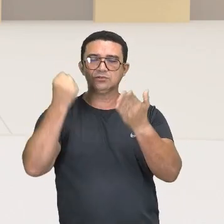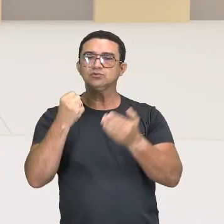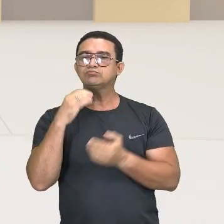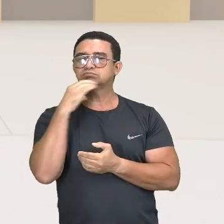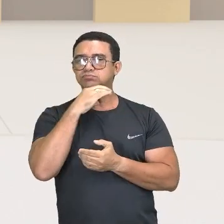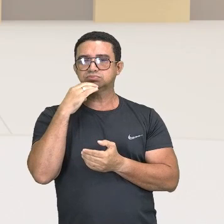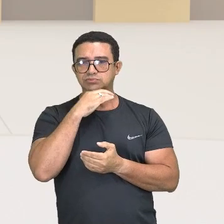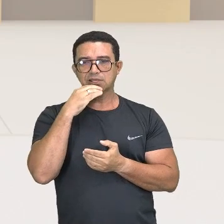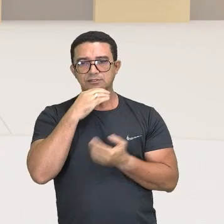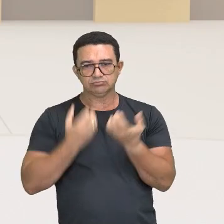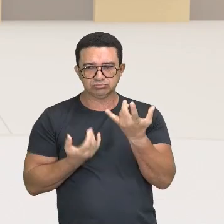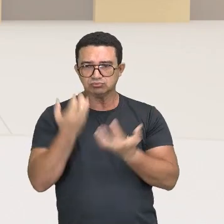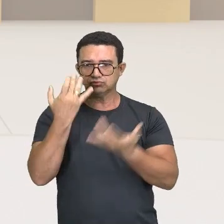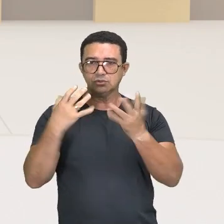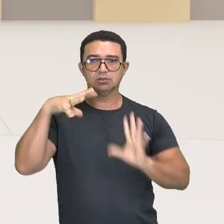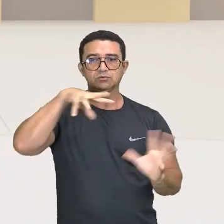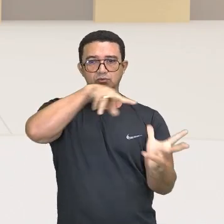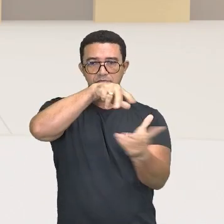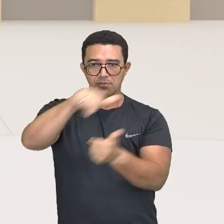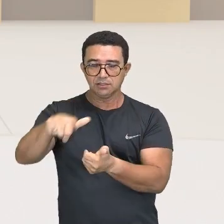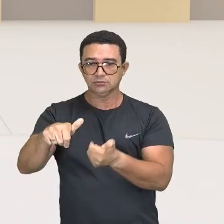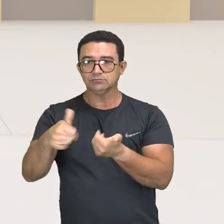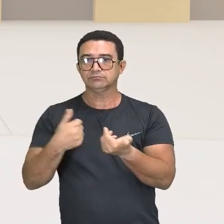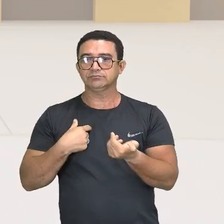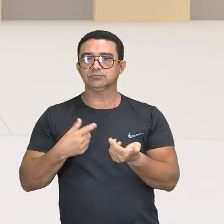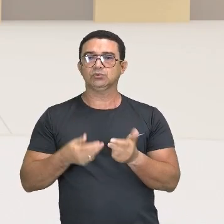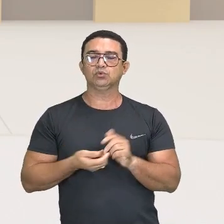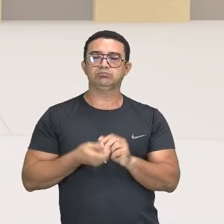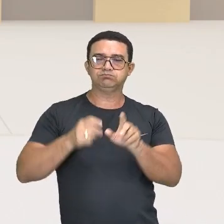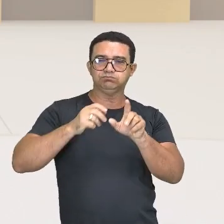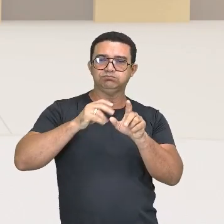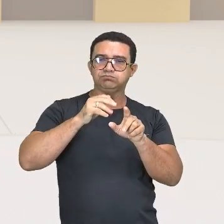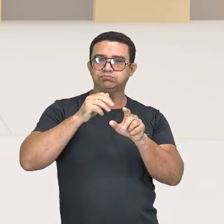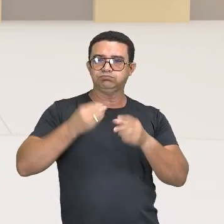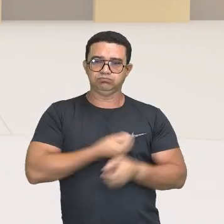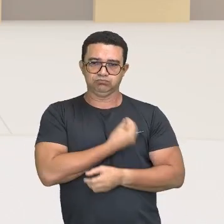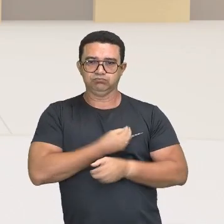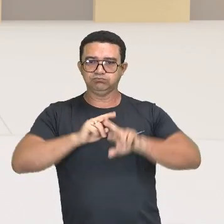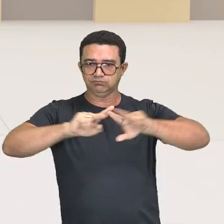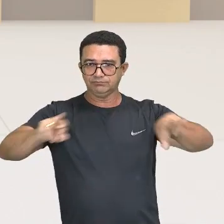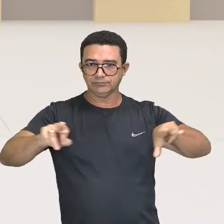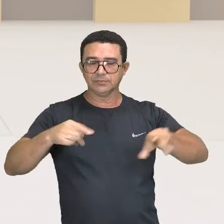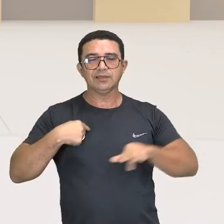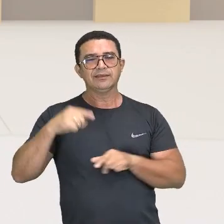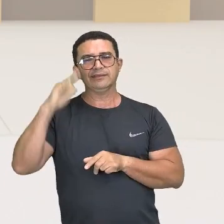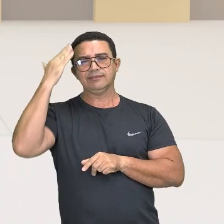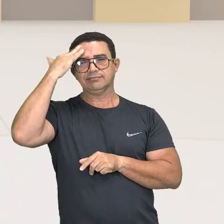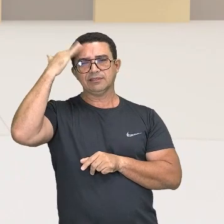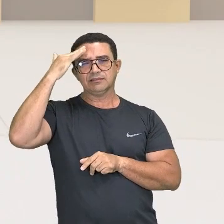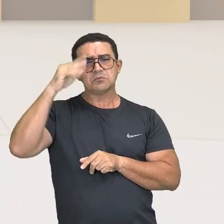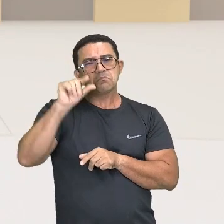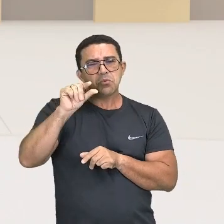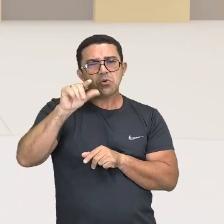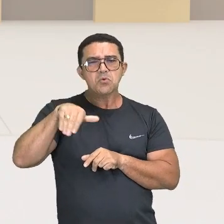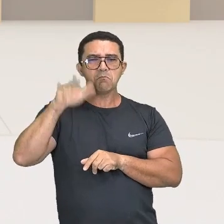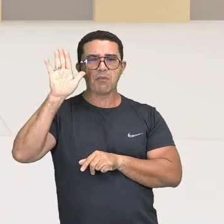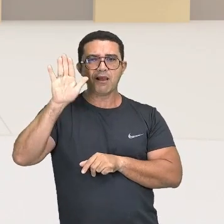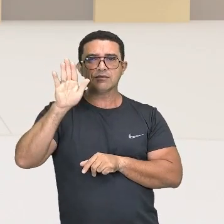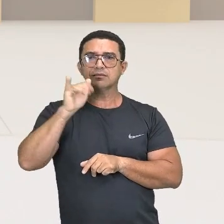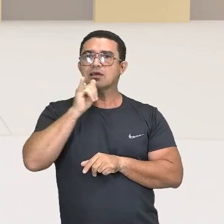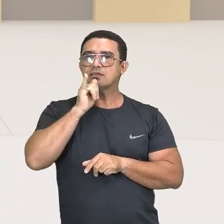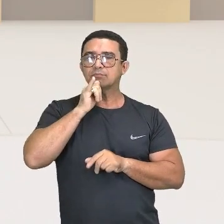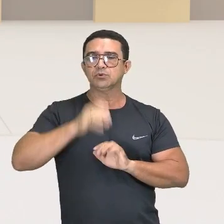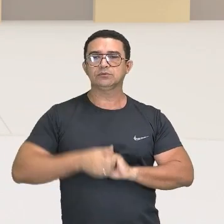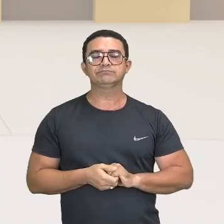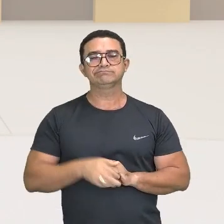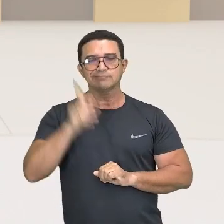global nos ecossistemas, para a gente poder observar e também refletir um pouco mais, né, como a gente já comentou, falando sobre o meio